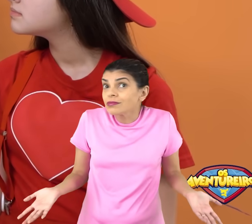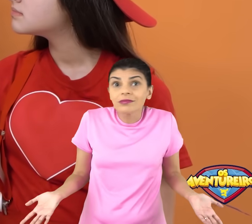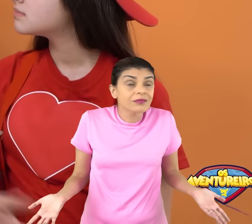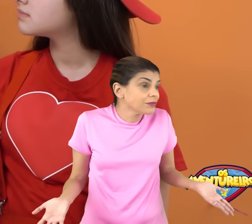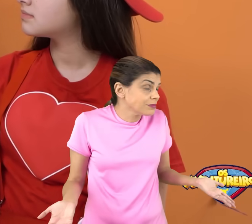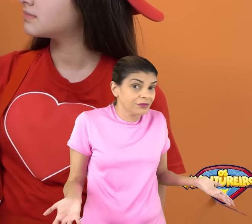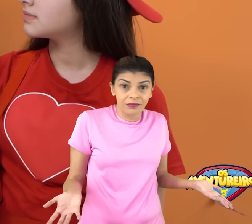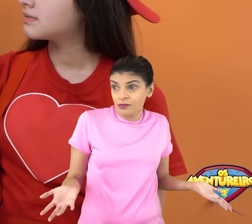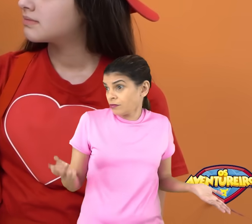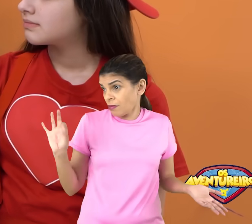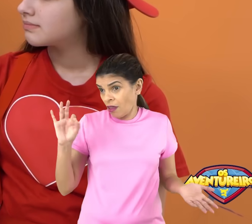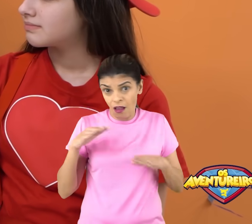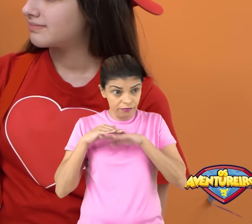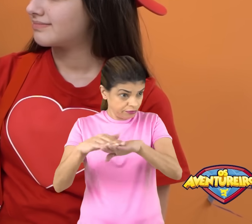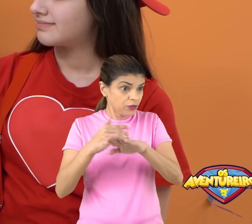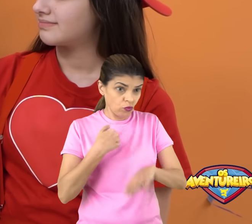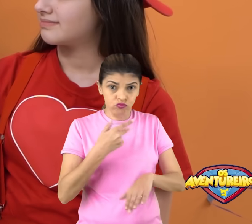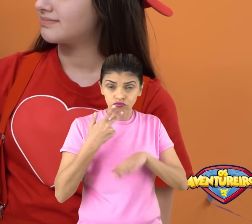Se ninguém vai falar, eu falo.